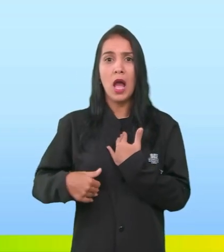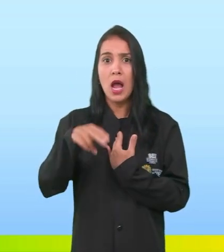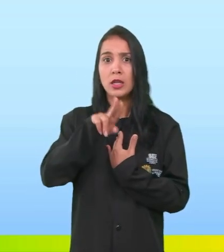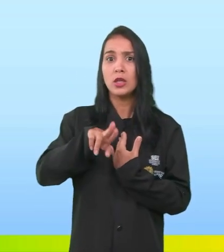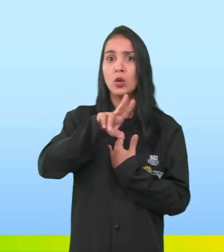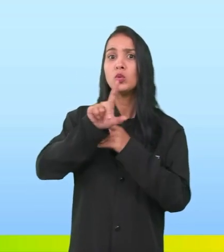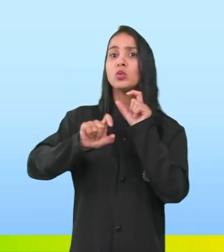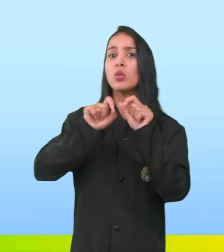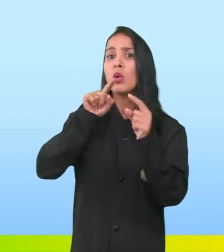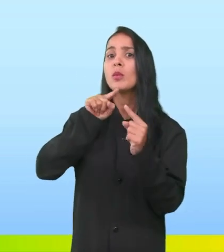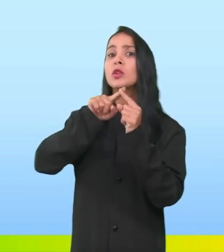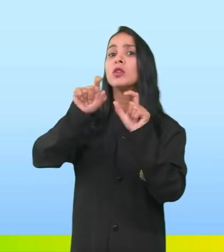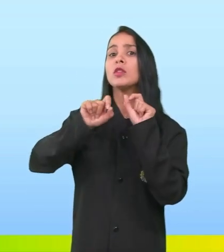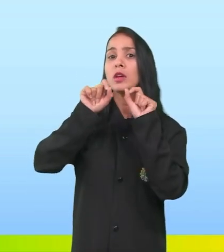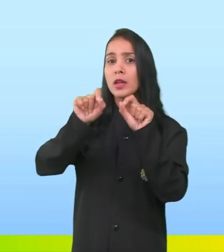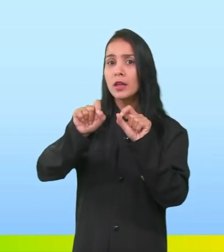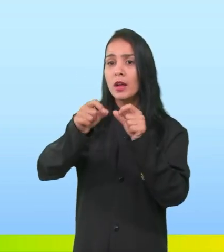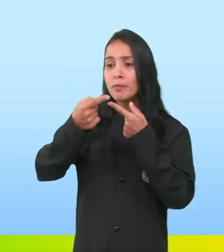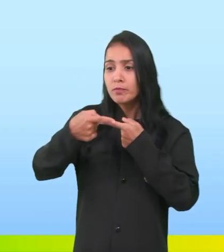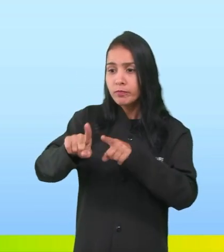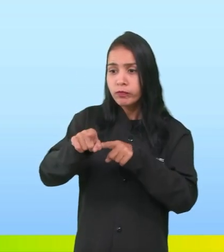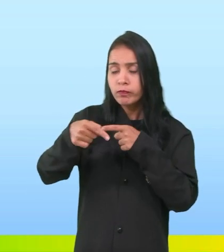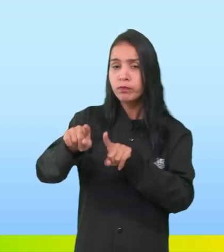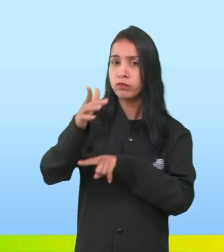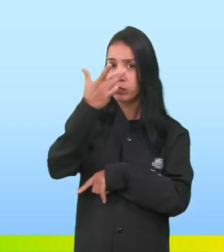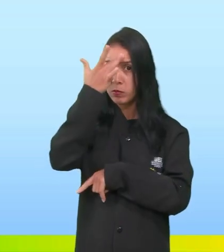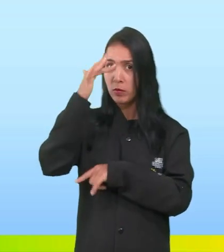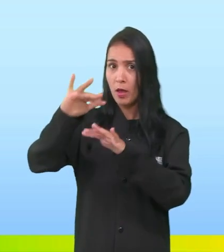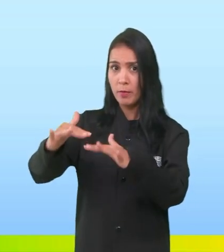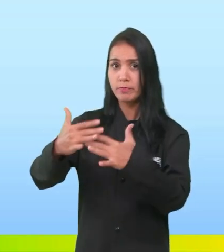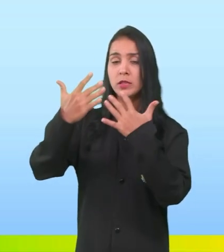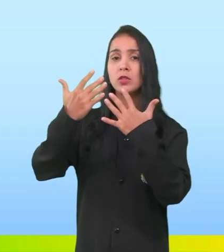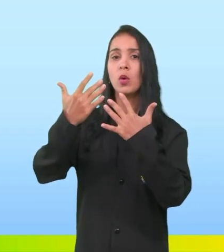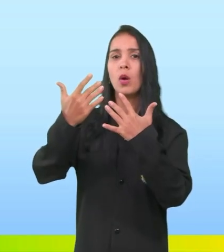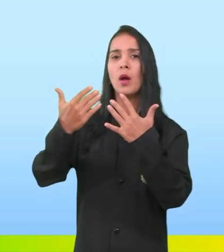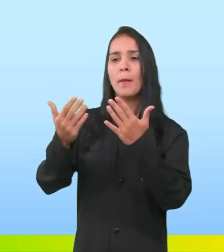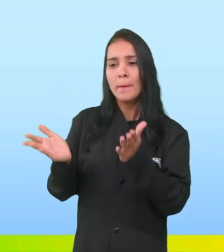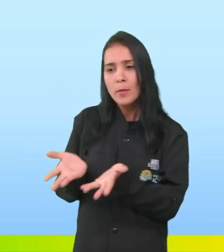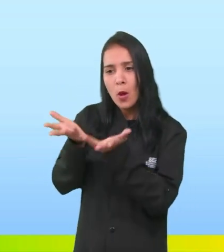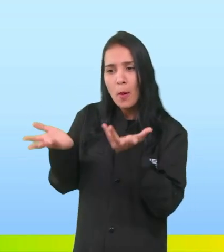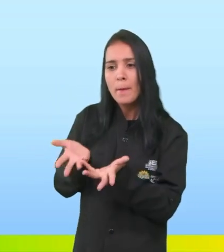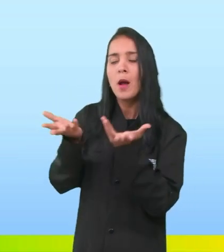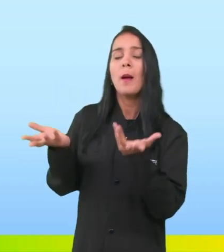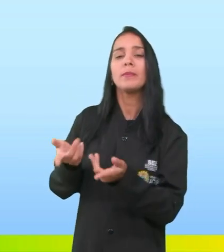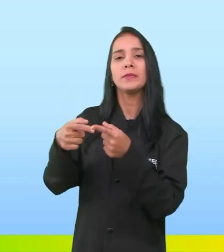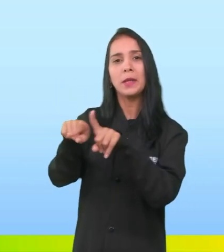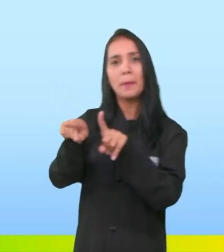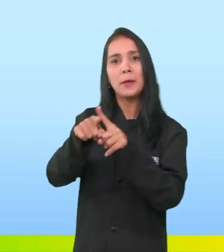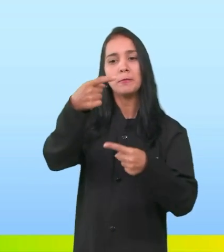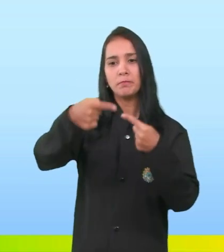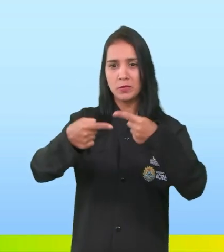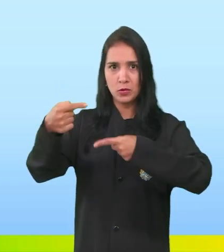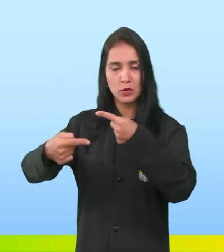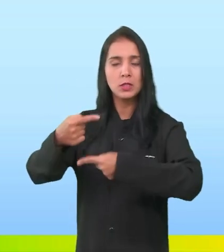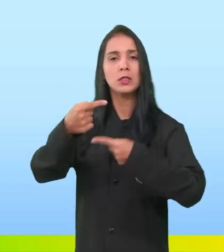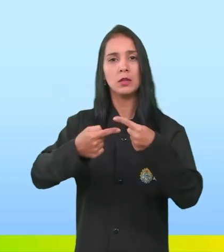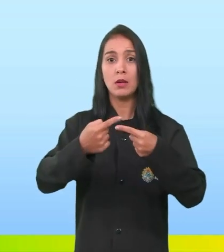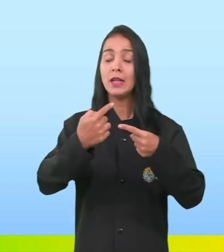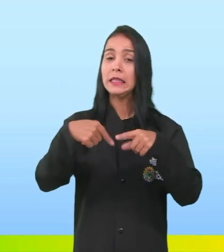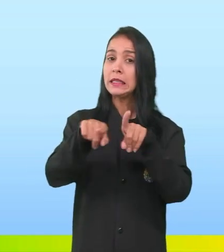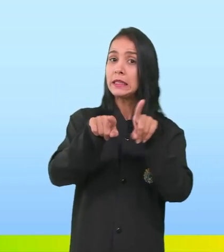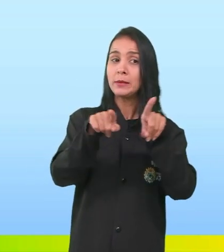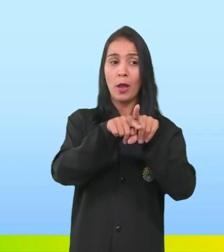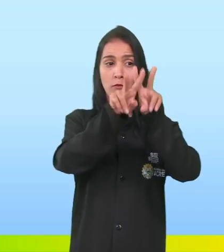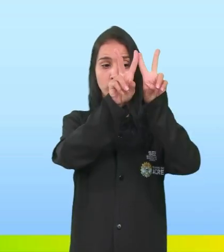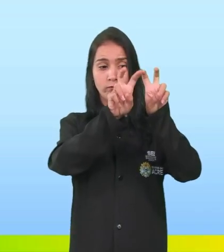trazer reflexões para o público. No caso da performance, ela traz essas questões sociais,